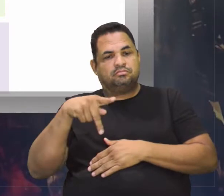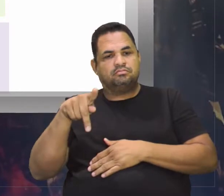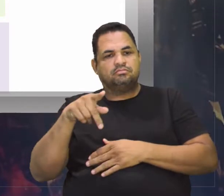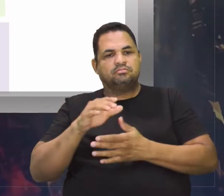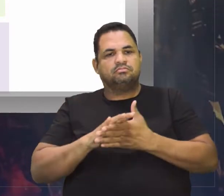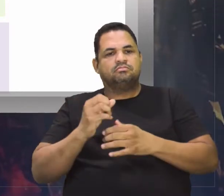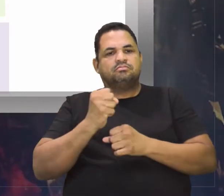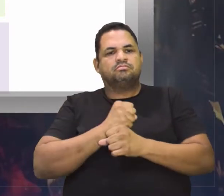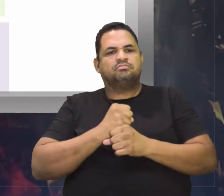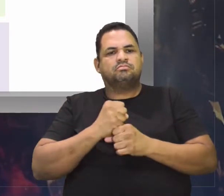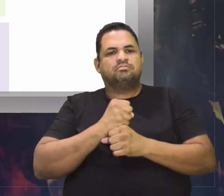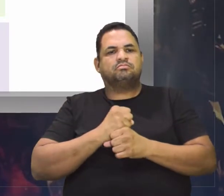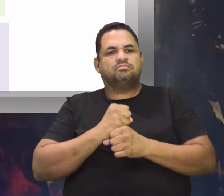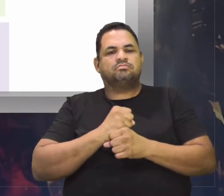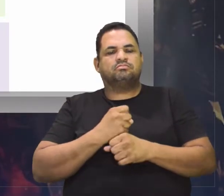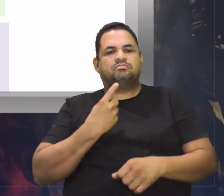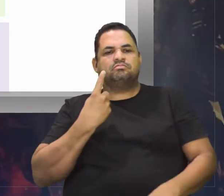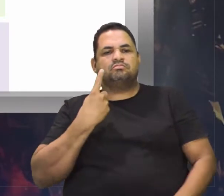Ano de